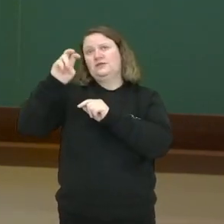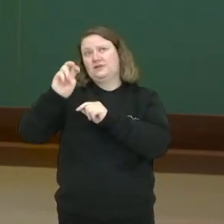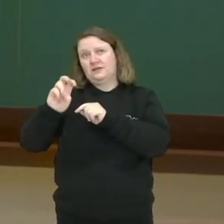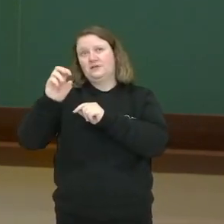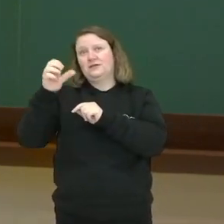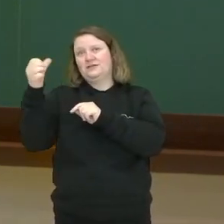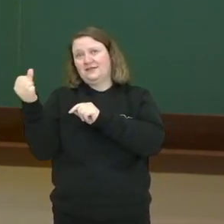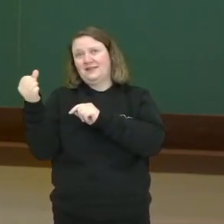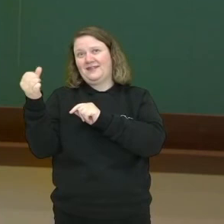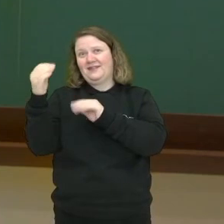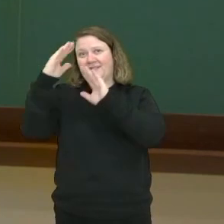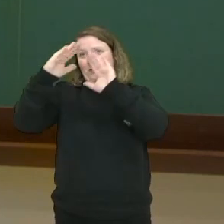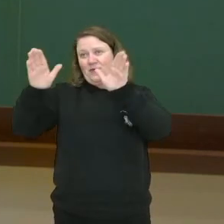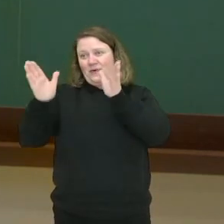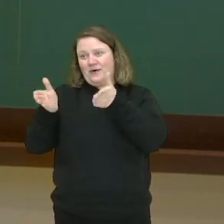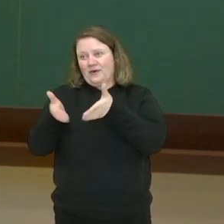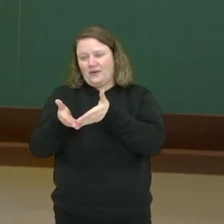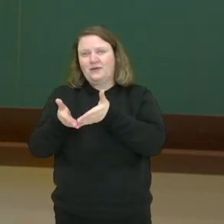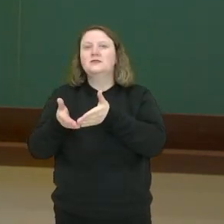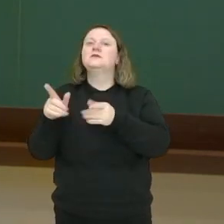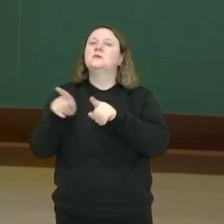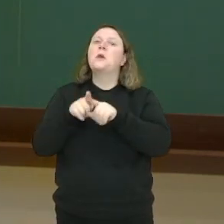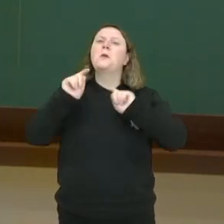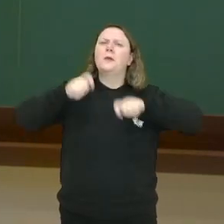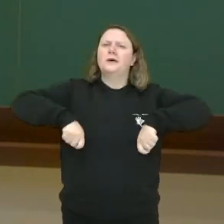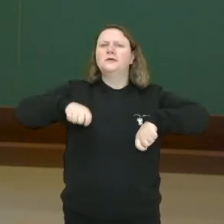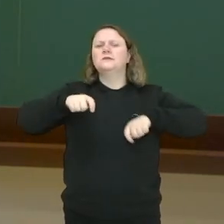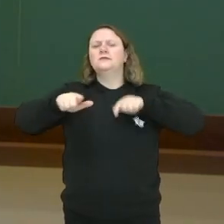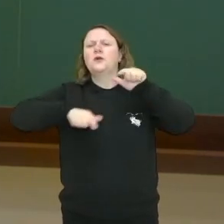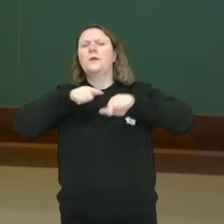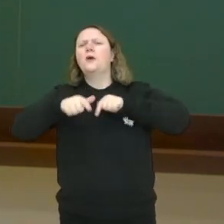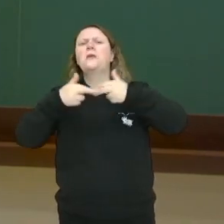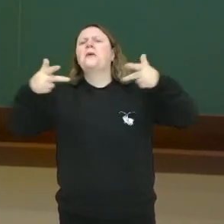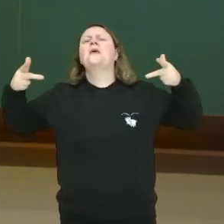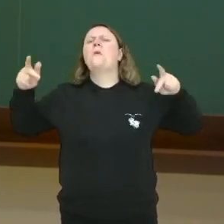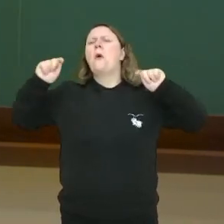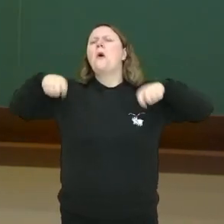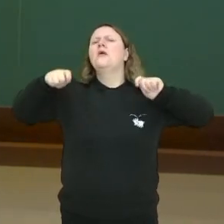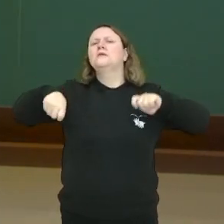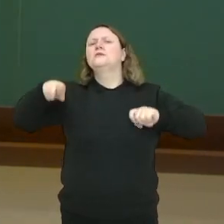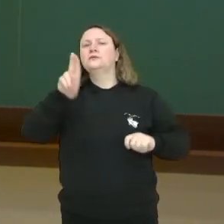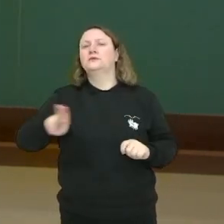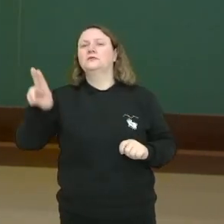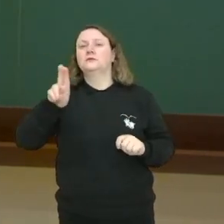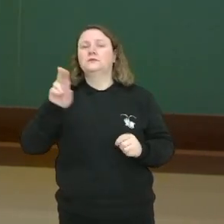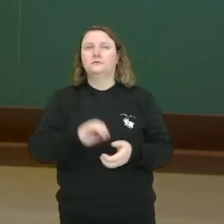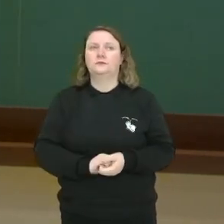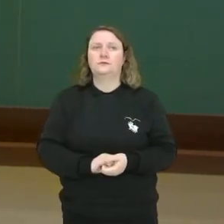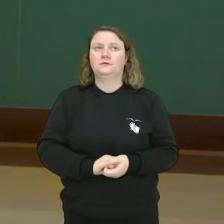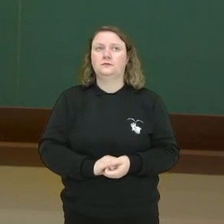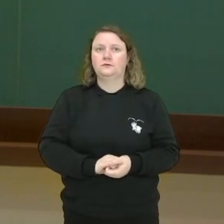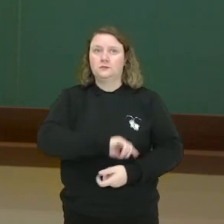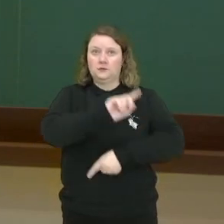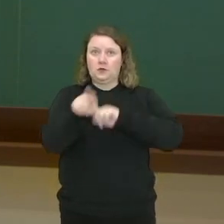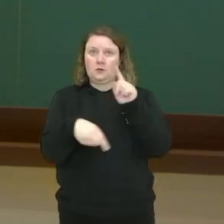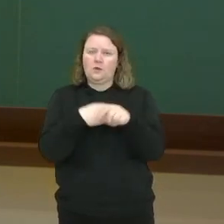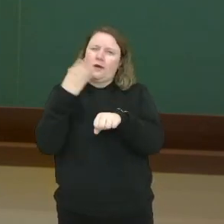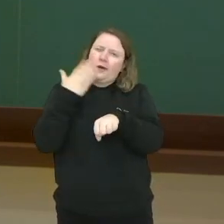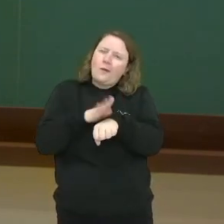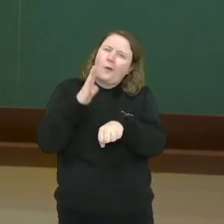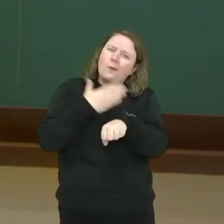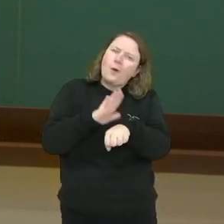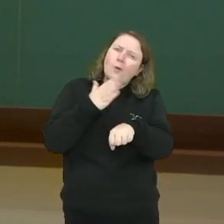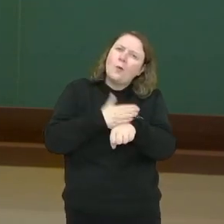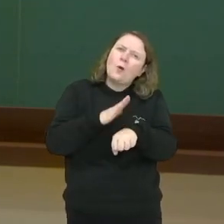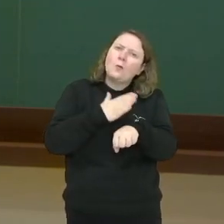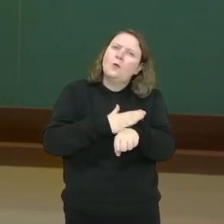o hexágono. Eu posso trabalhar com qualquer um desses polígonos lá dentro, tá bom? Então, ó, com a aplicação do Teorema de Pitágoras, chegamos